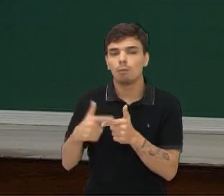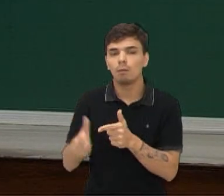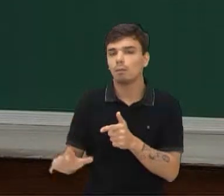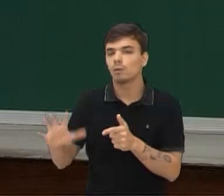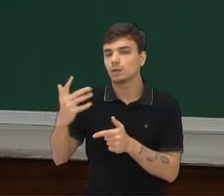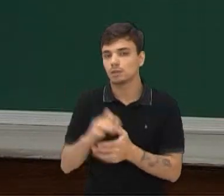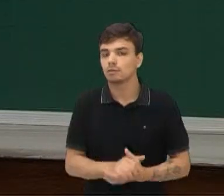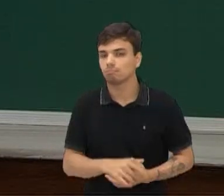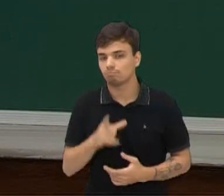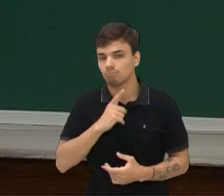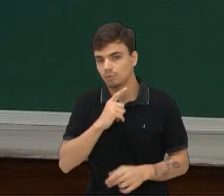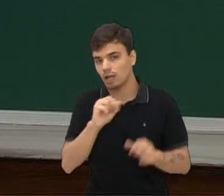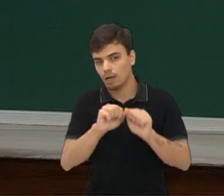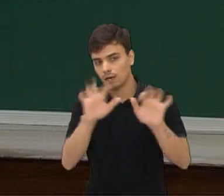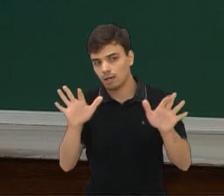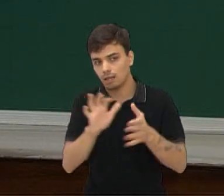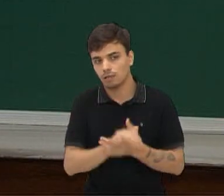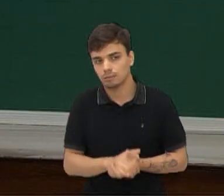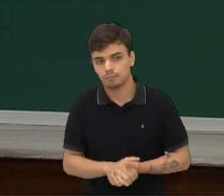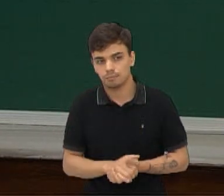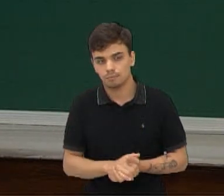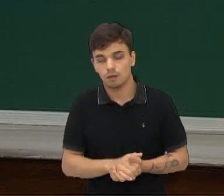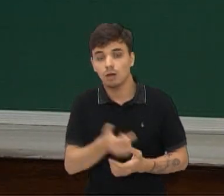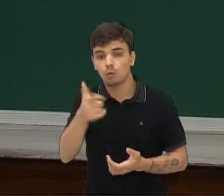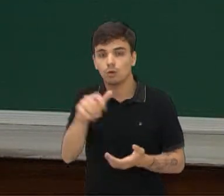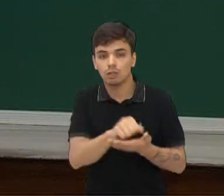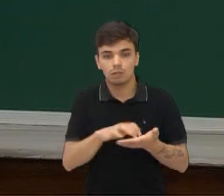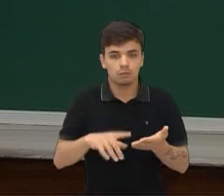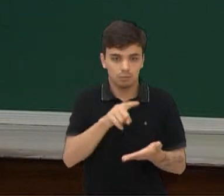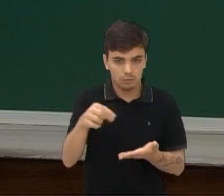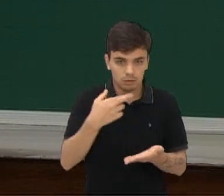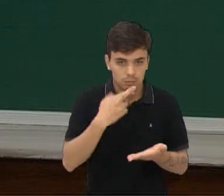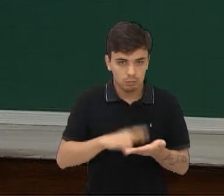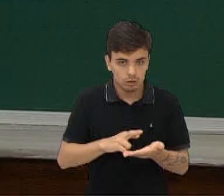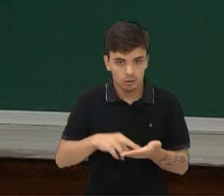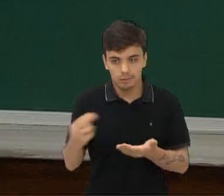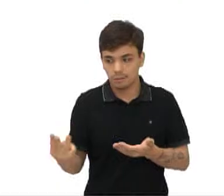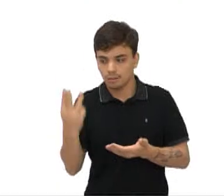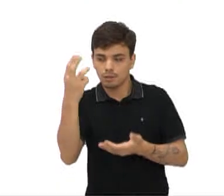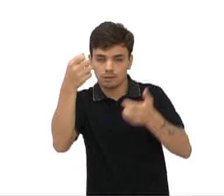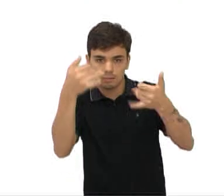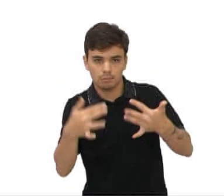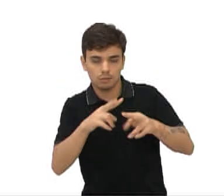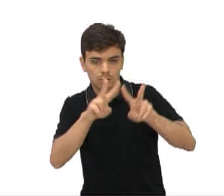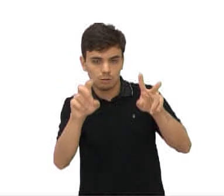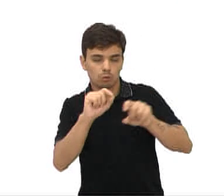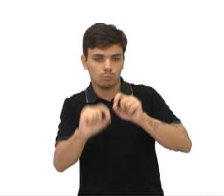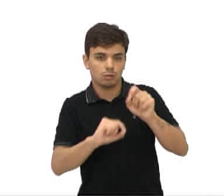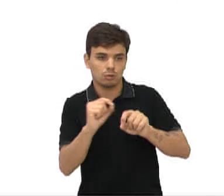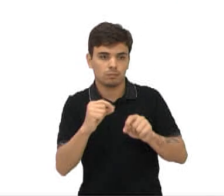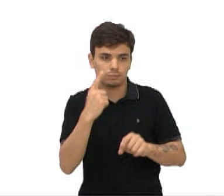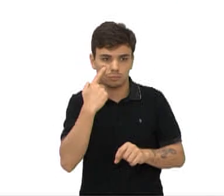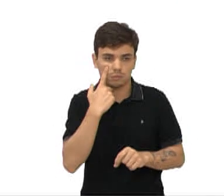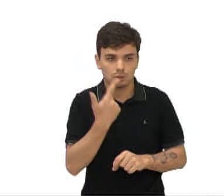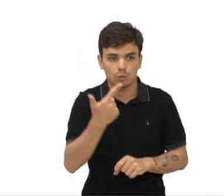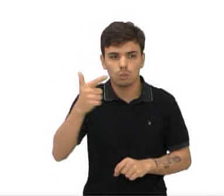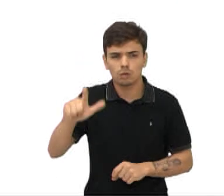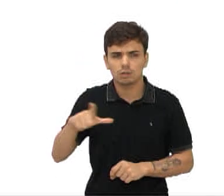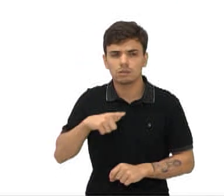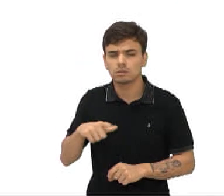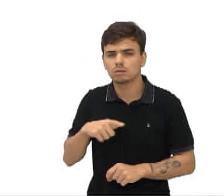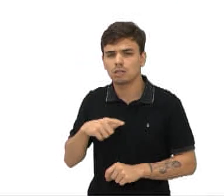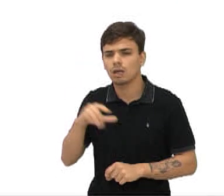isso muito claro aqui, certo? Tem mais um exercício para você, exercício 3 diz assim: outro sim é